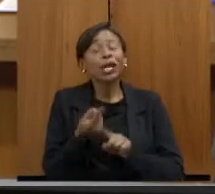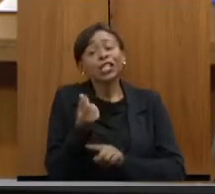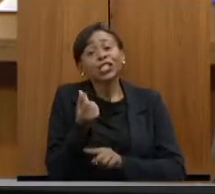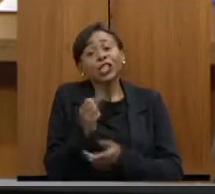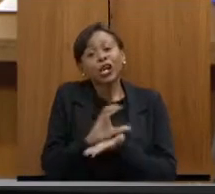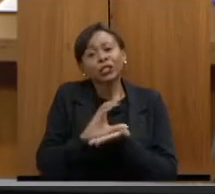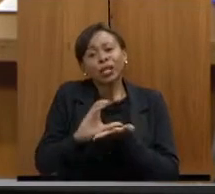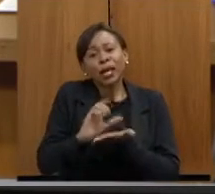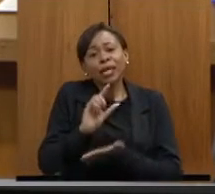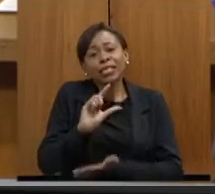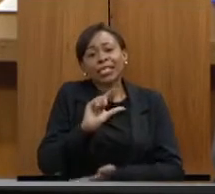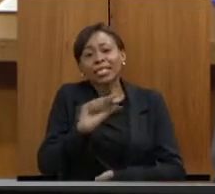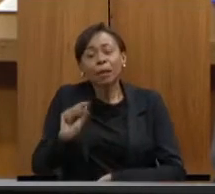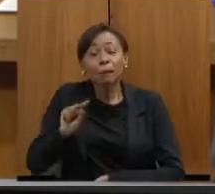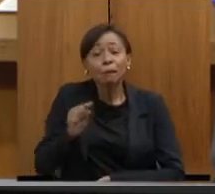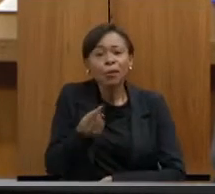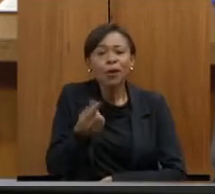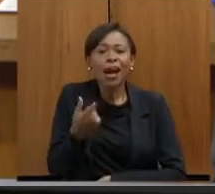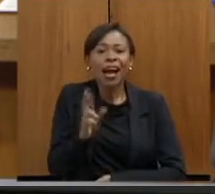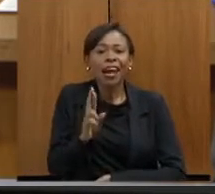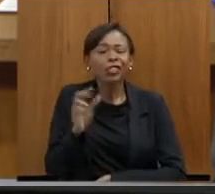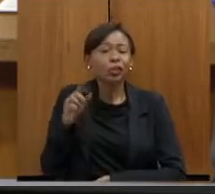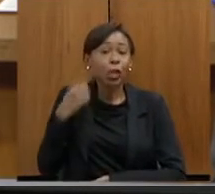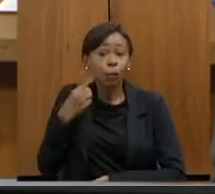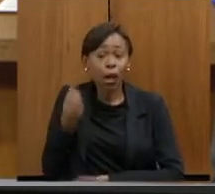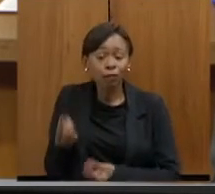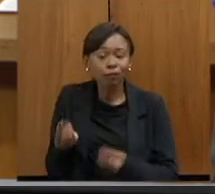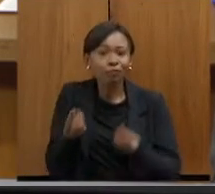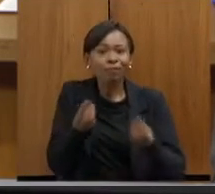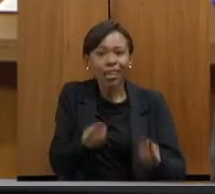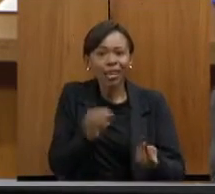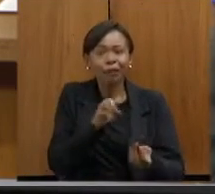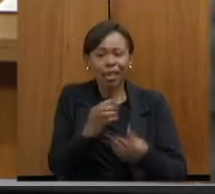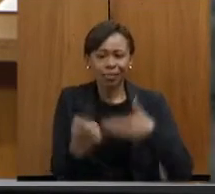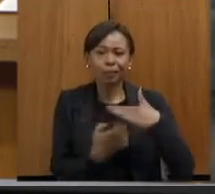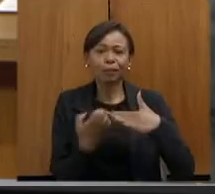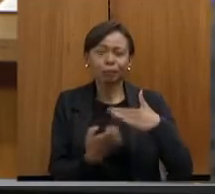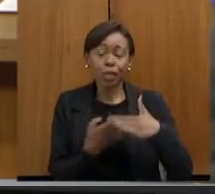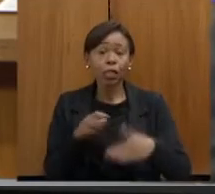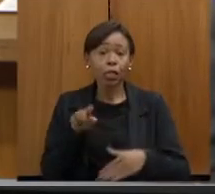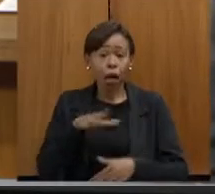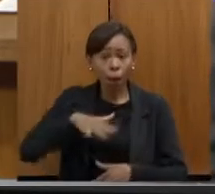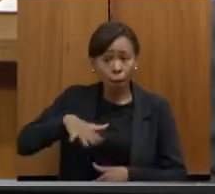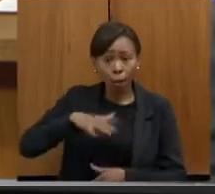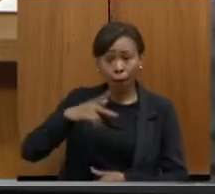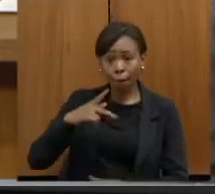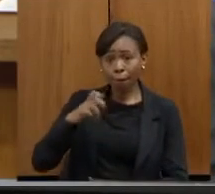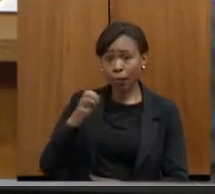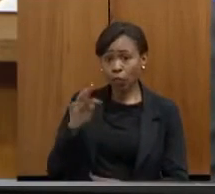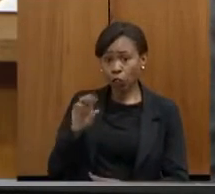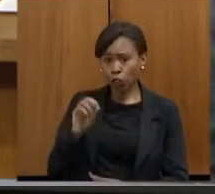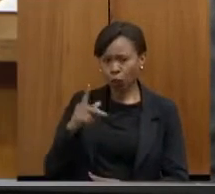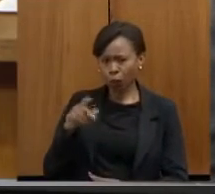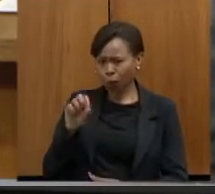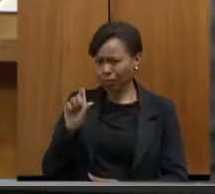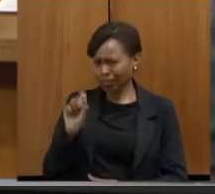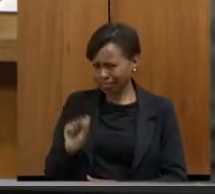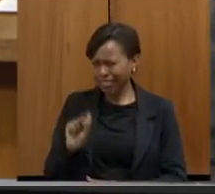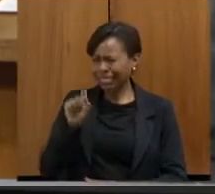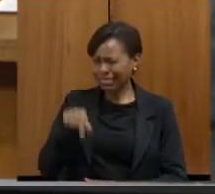deputada encaminhou como emenda parlamentar para a agência. Então, o bairro Petrópolis é um bairro complexo,